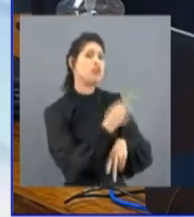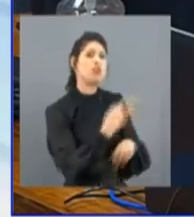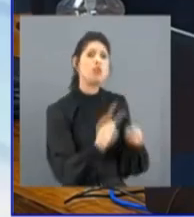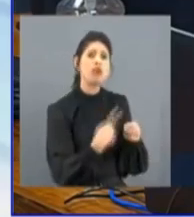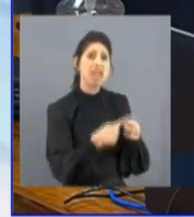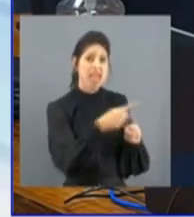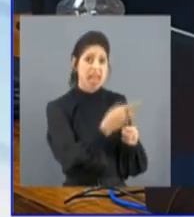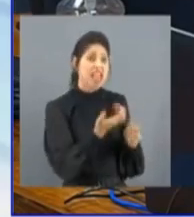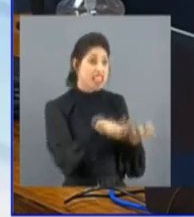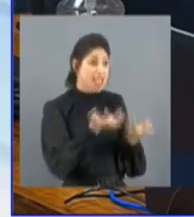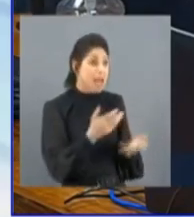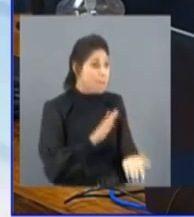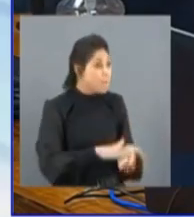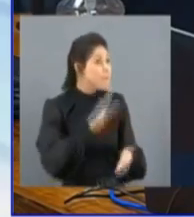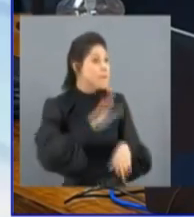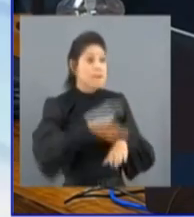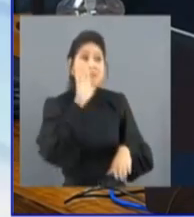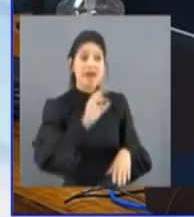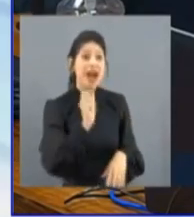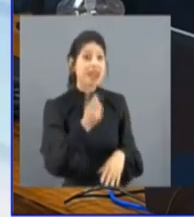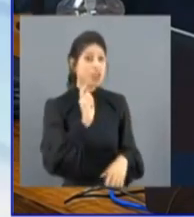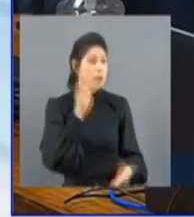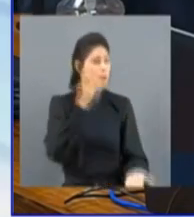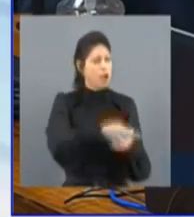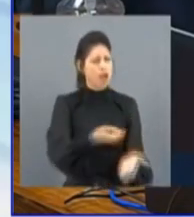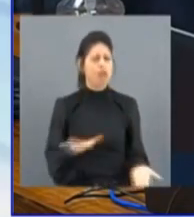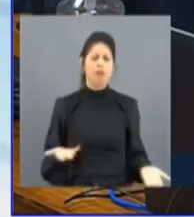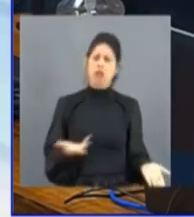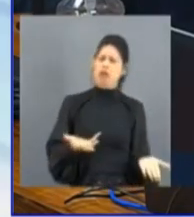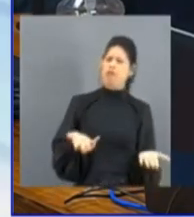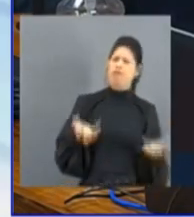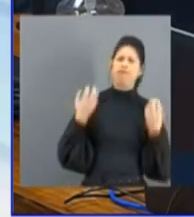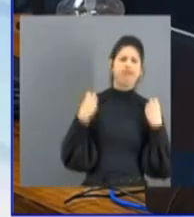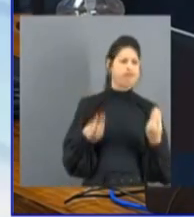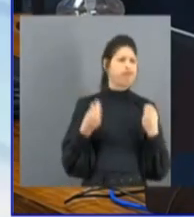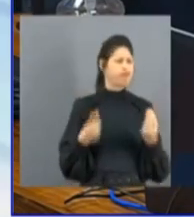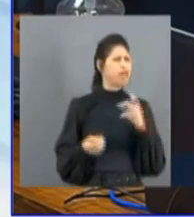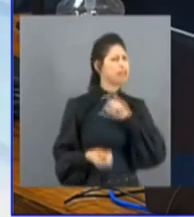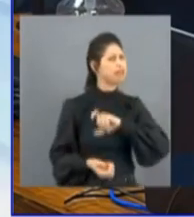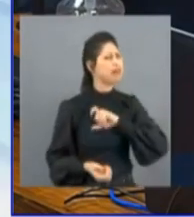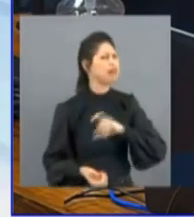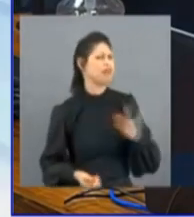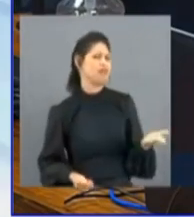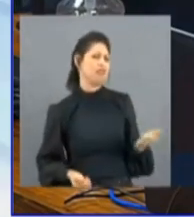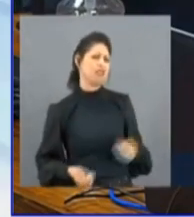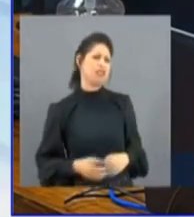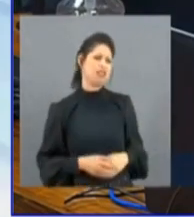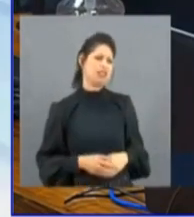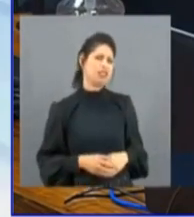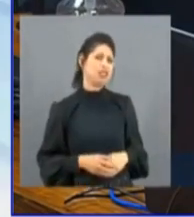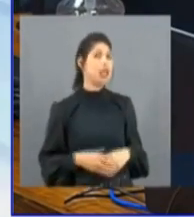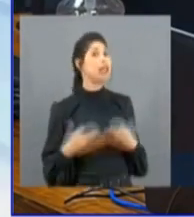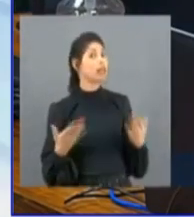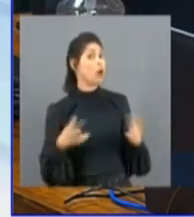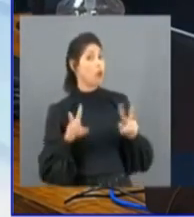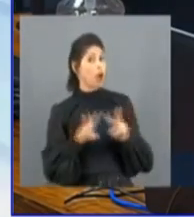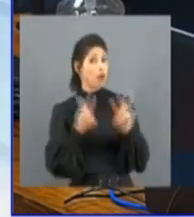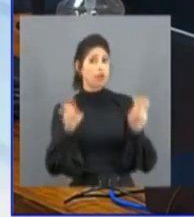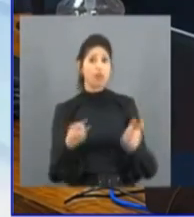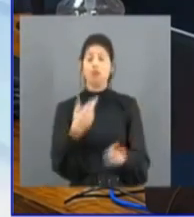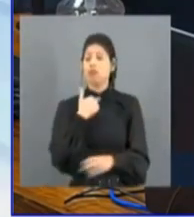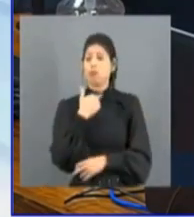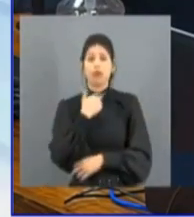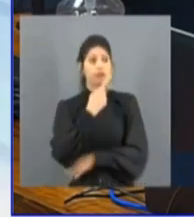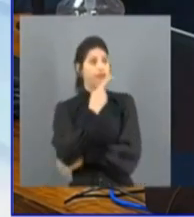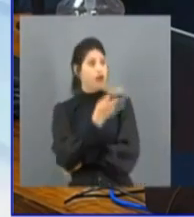equilibrada, ele disse o seguinte, olha, aí houve o cometimento de um crime, de racismo, e aí vocês falavam, olha, não basta apenas